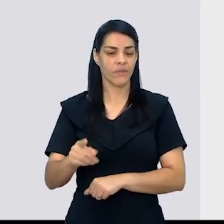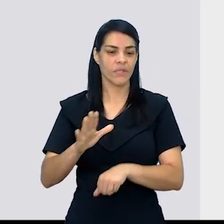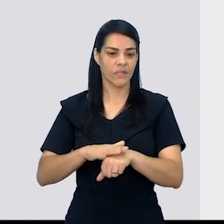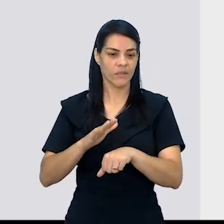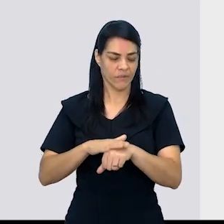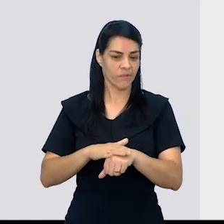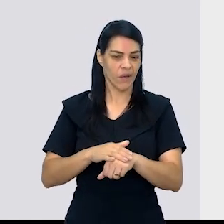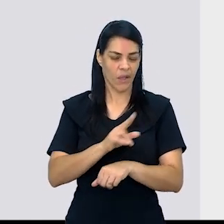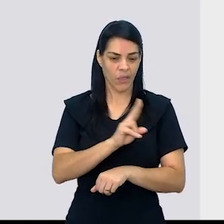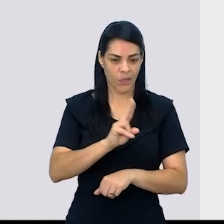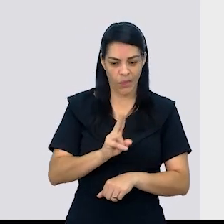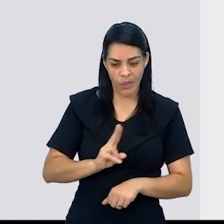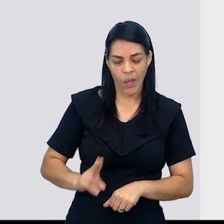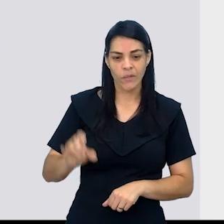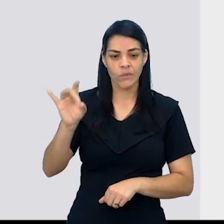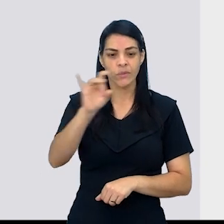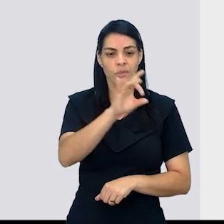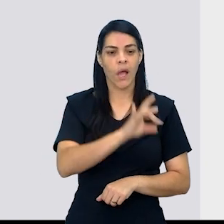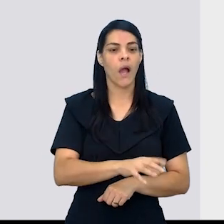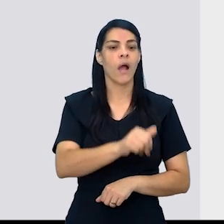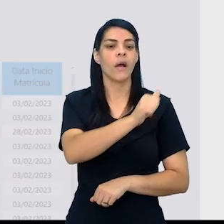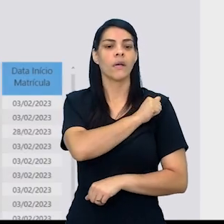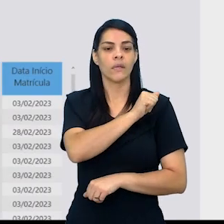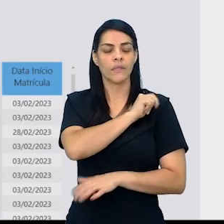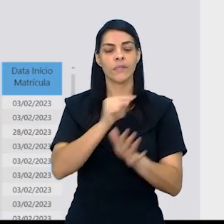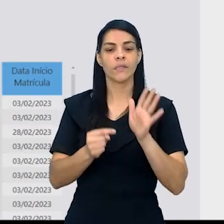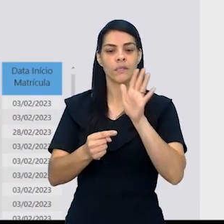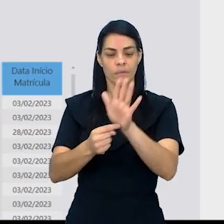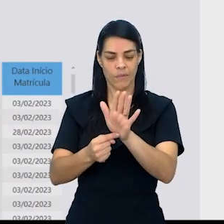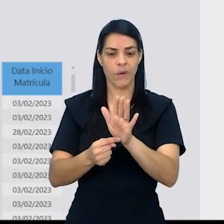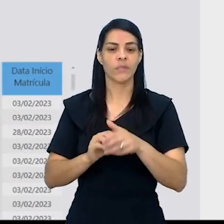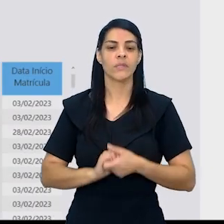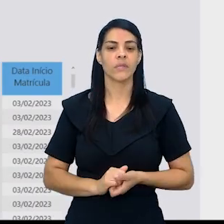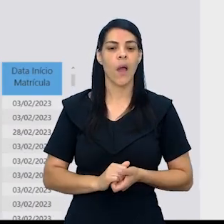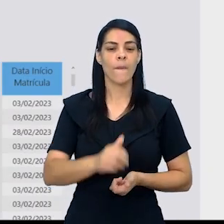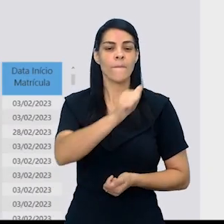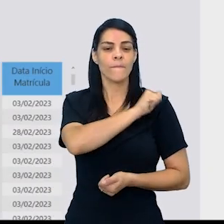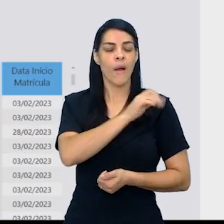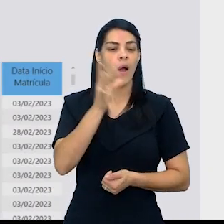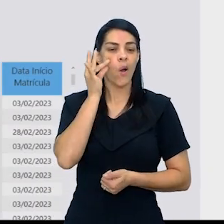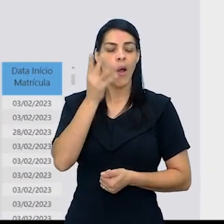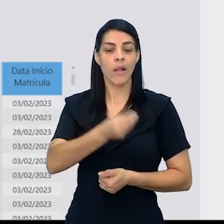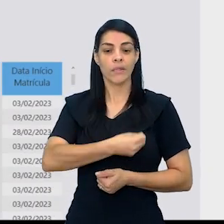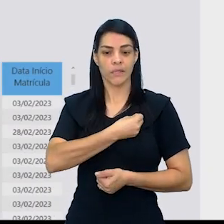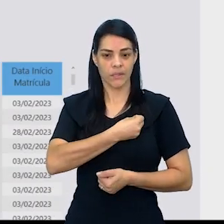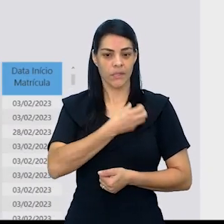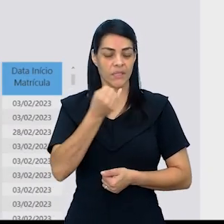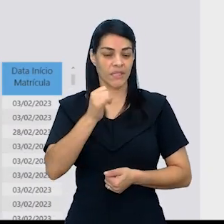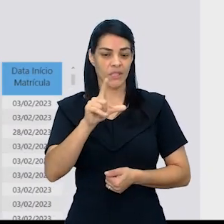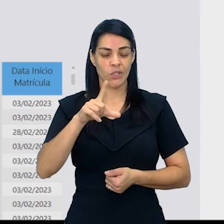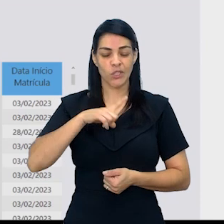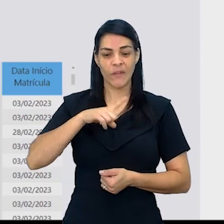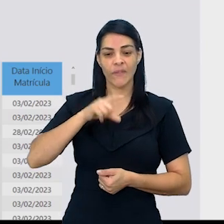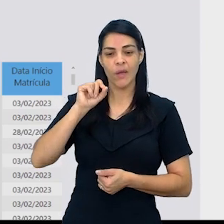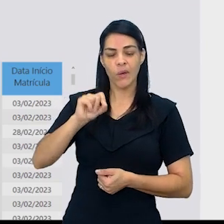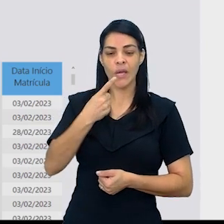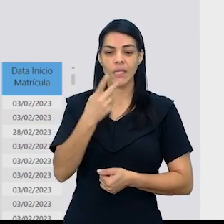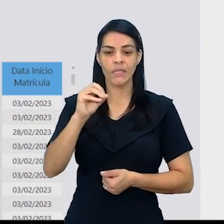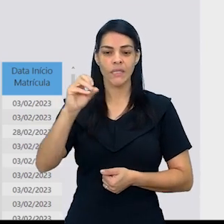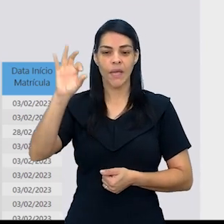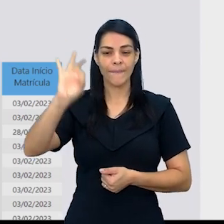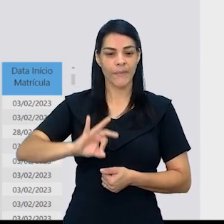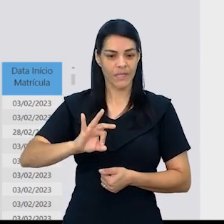e já aparece aí na no aluno presente é isso né E aí Se tiver aí